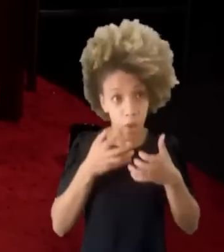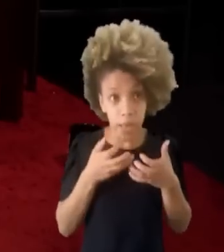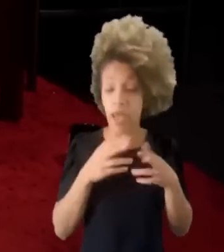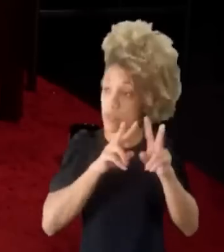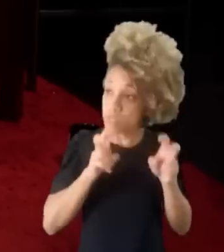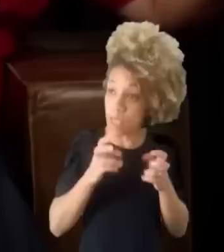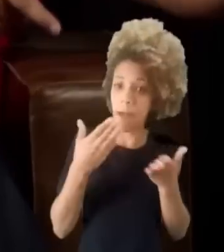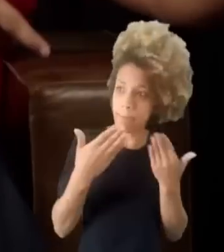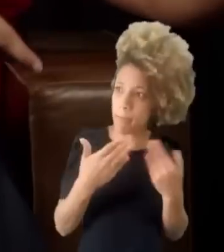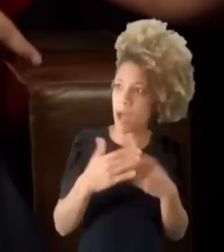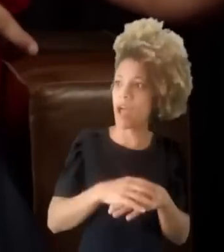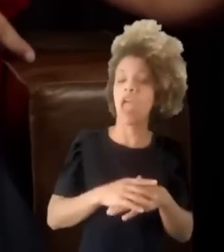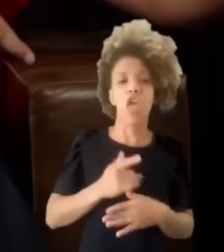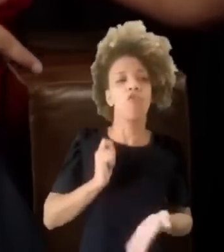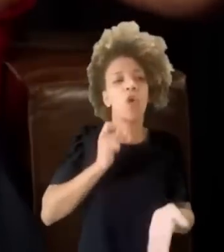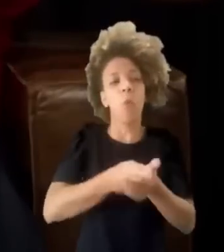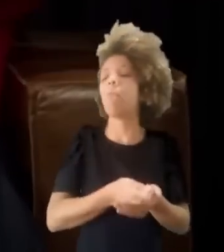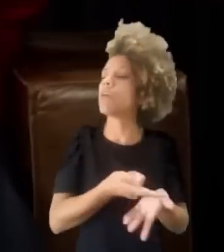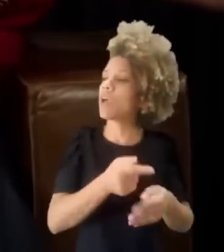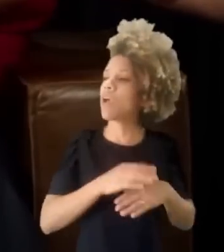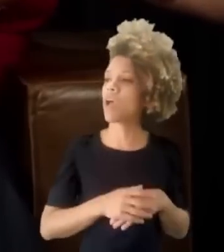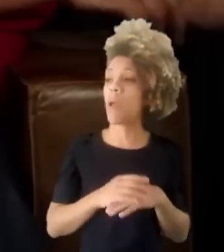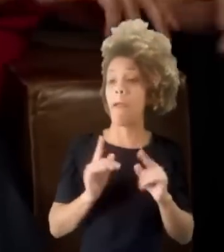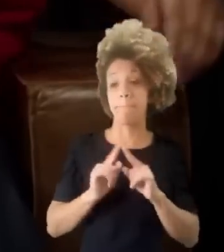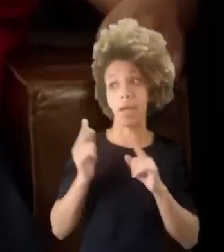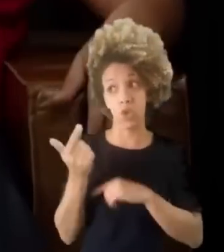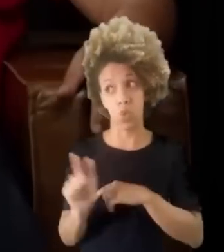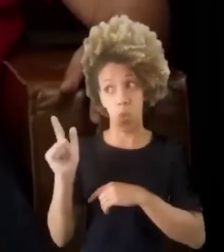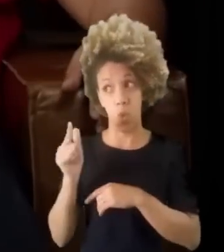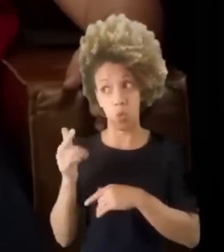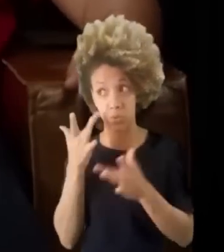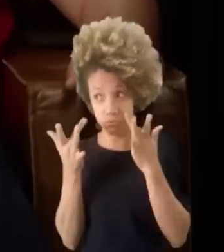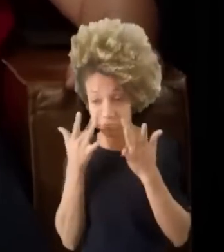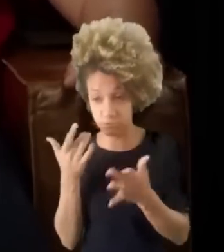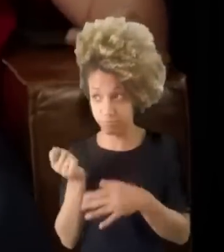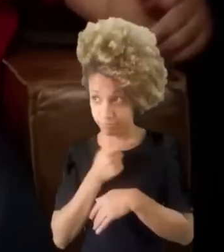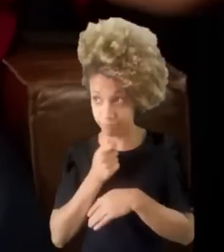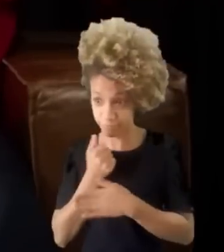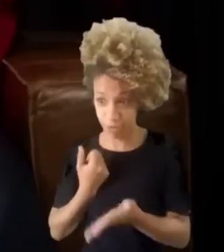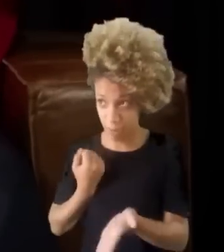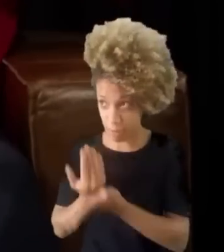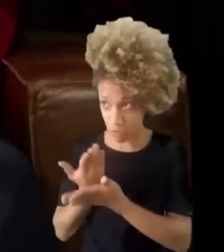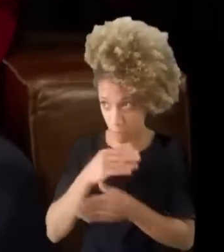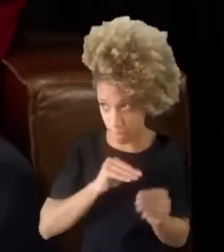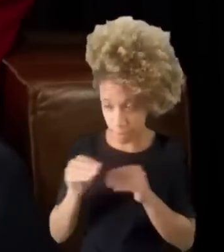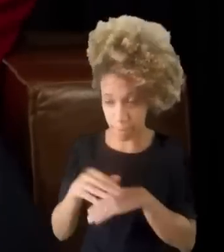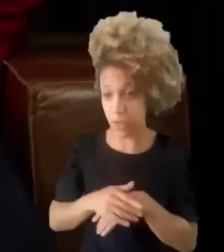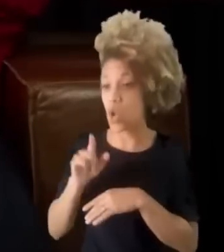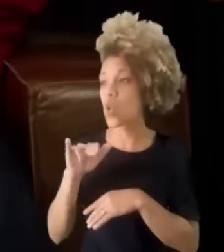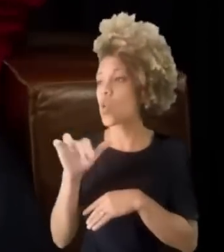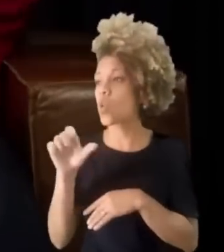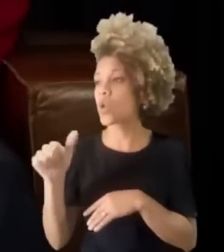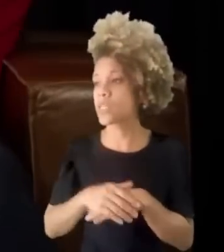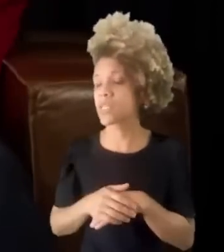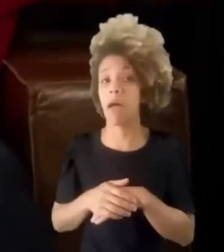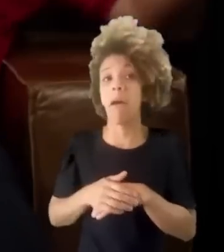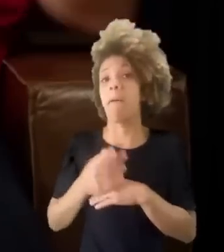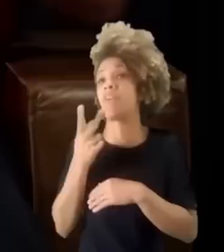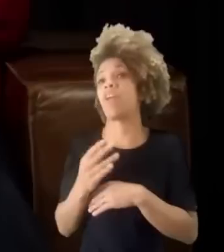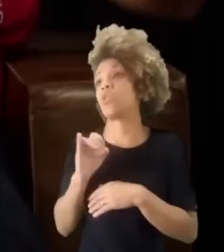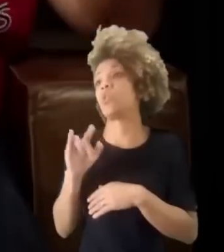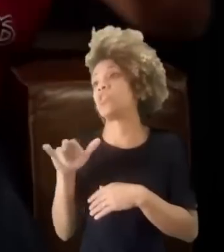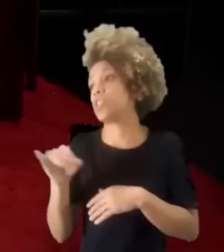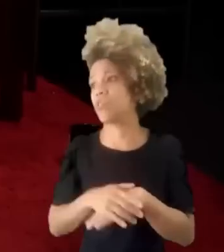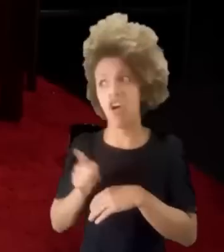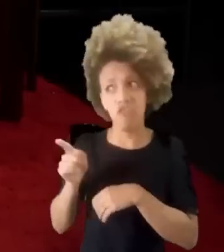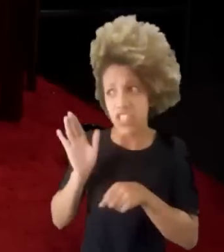trocar essa ideia eu vou comprar essa bala Enquanto isso o outro comediante lá tá chamando a Luísa sonsa para falar do Chico eu não sei